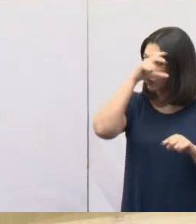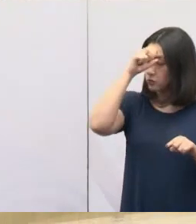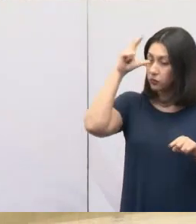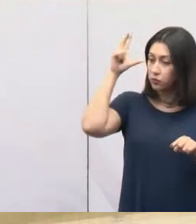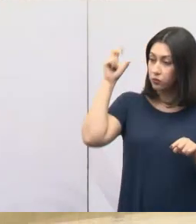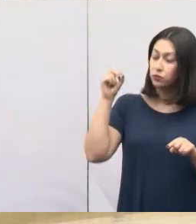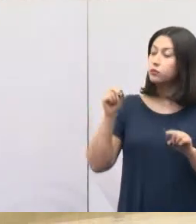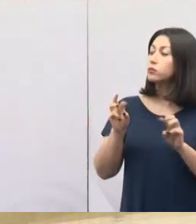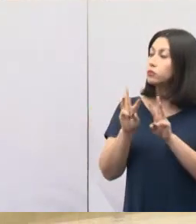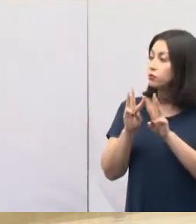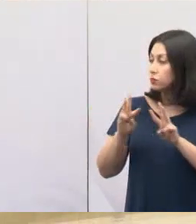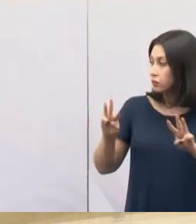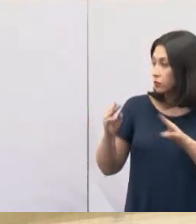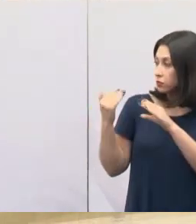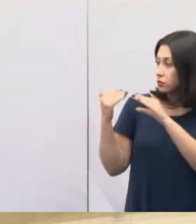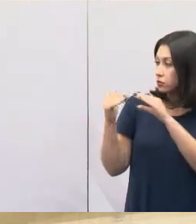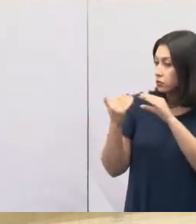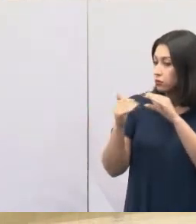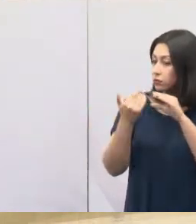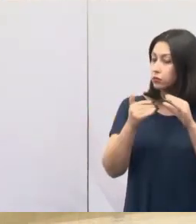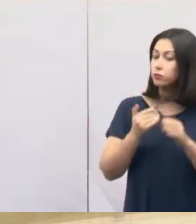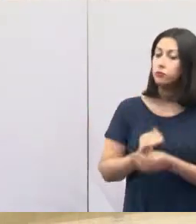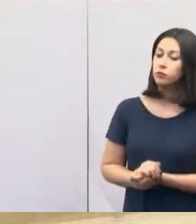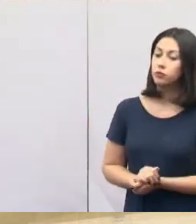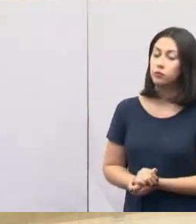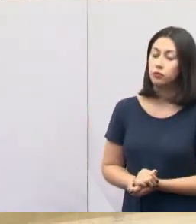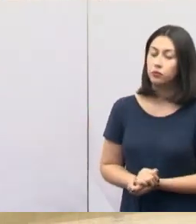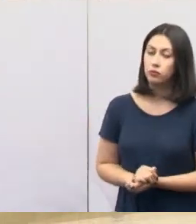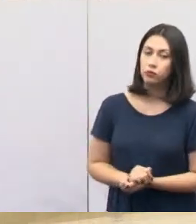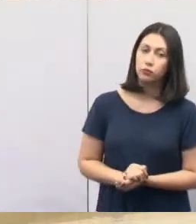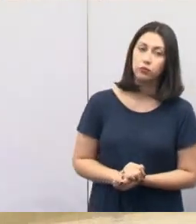no site da Prefeitura de Jacareí.